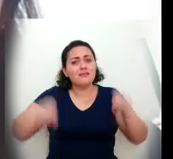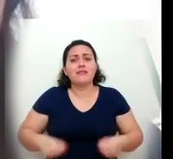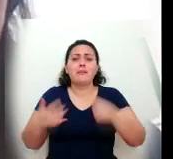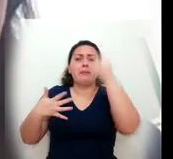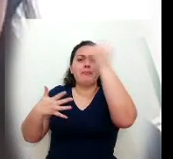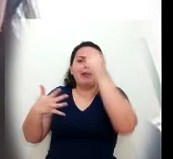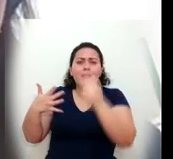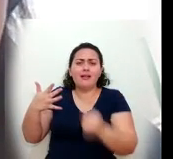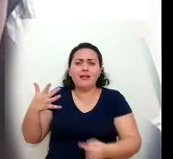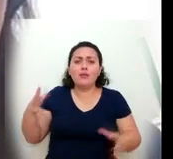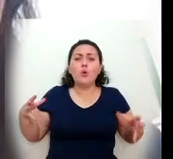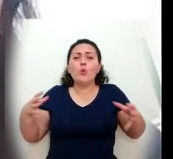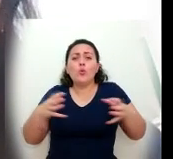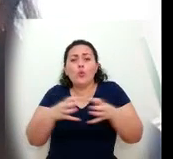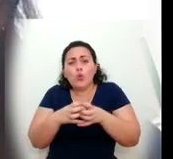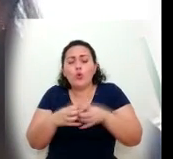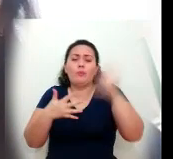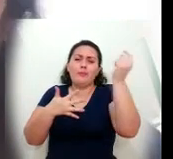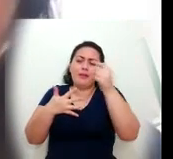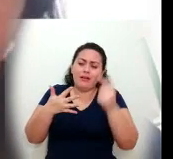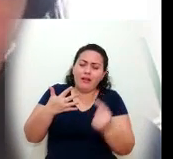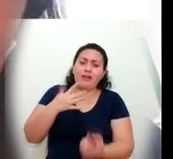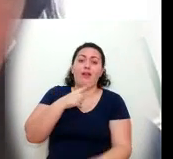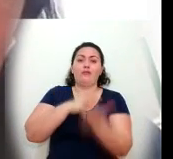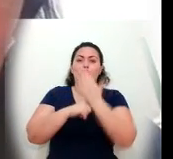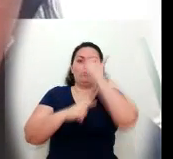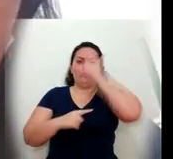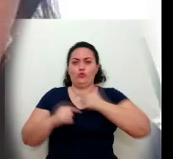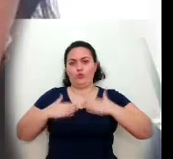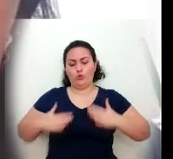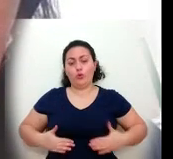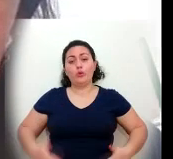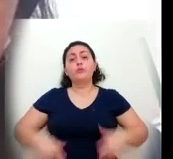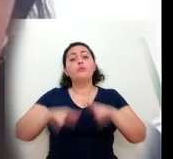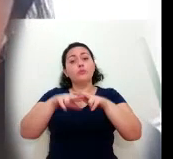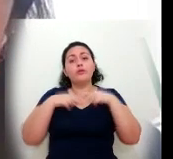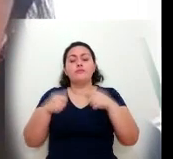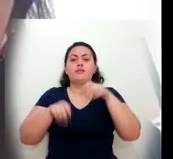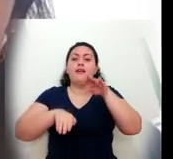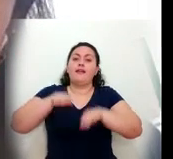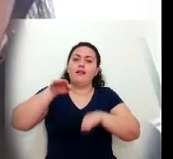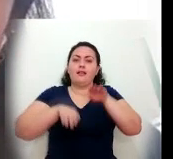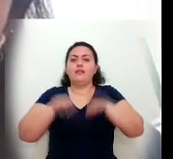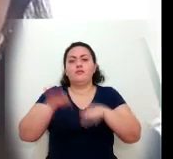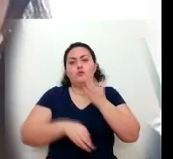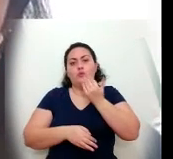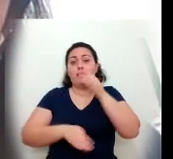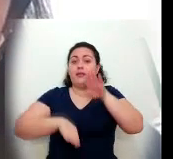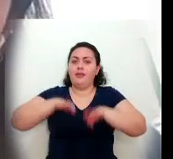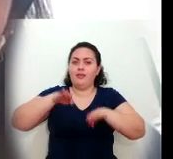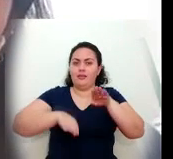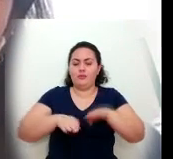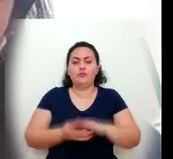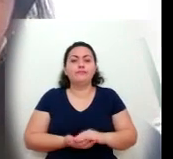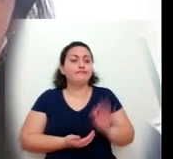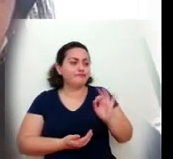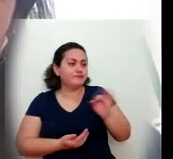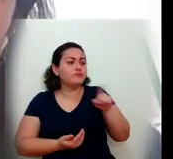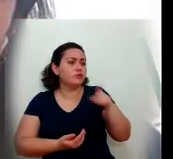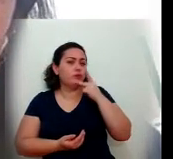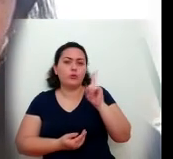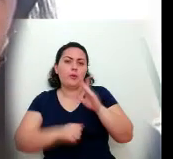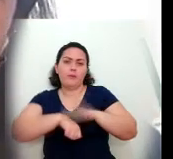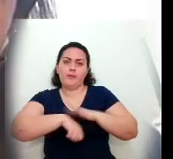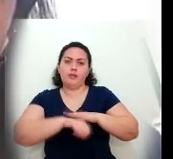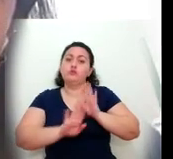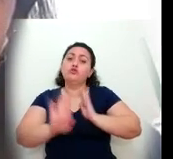essa resposta seja adequada, né? Então é importante manter o equilíbrio da alimentação, né? Sim. E uma coisa que tu disseste que não é o